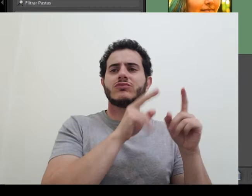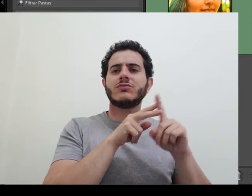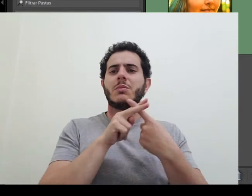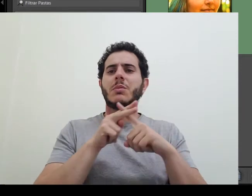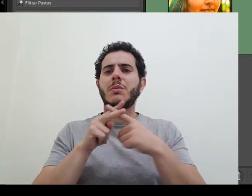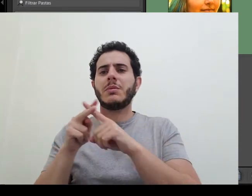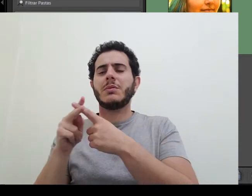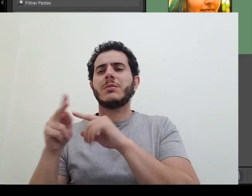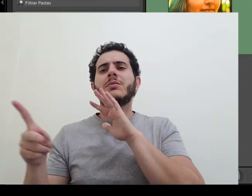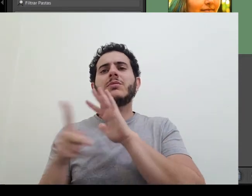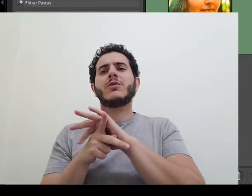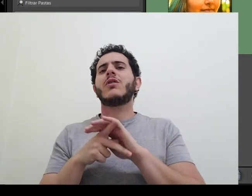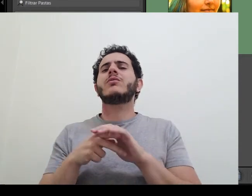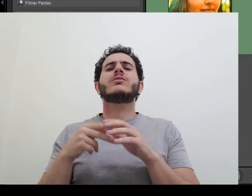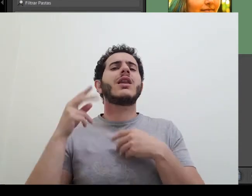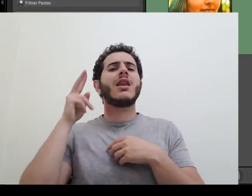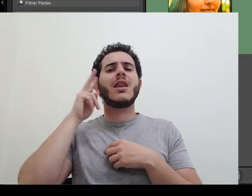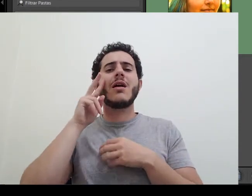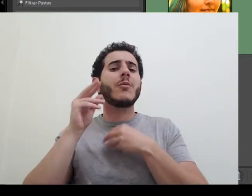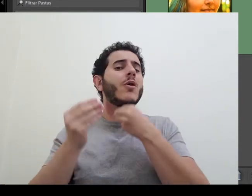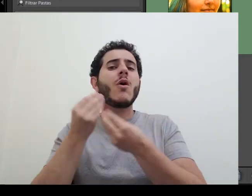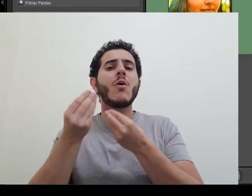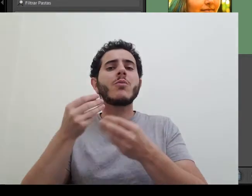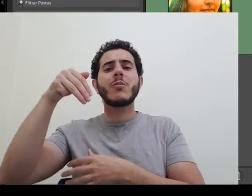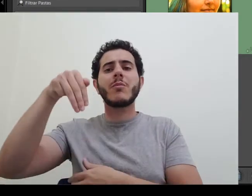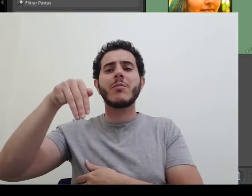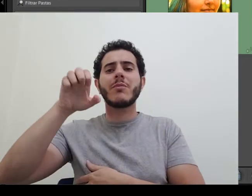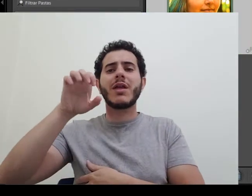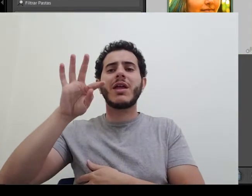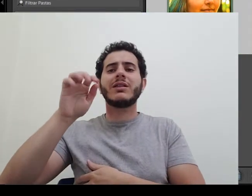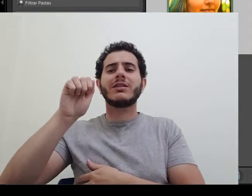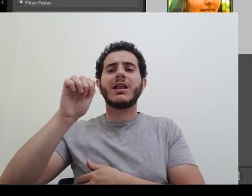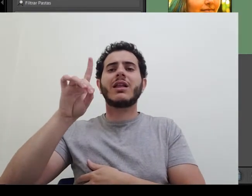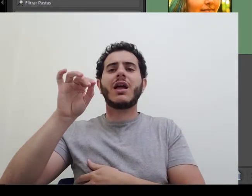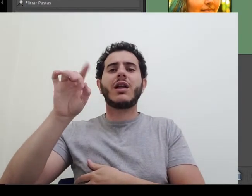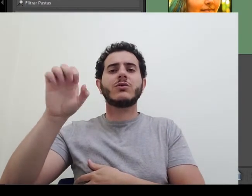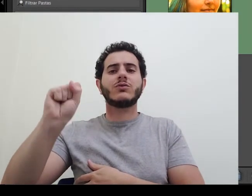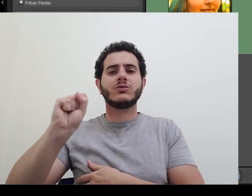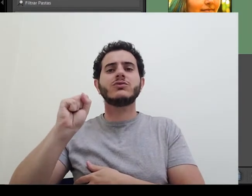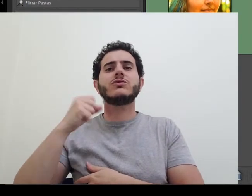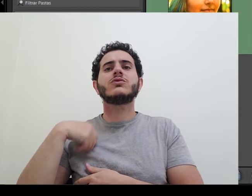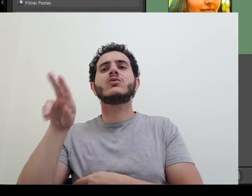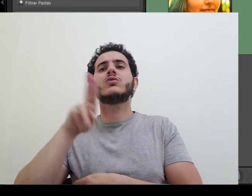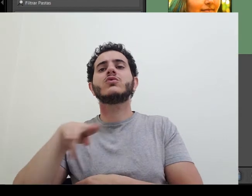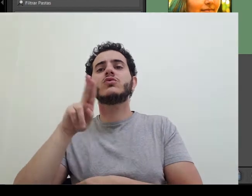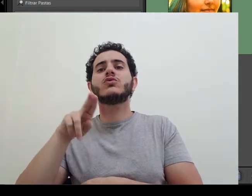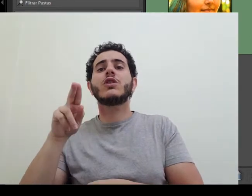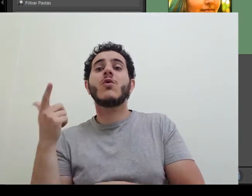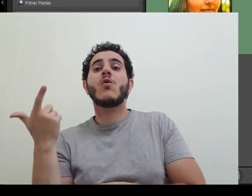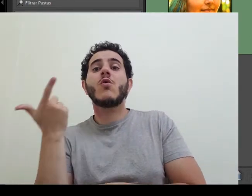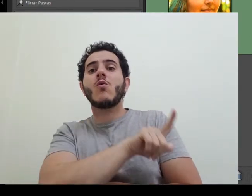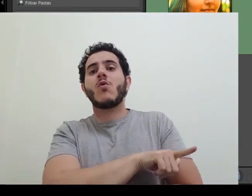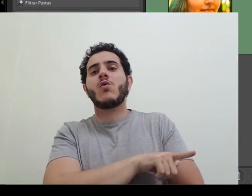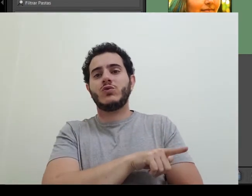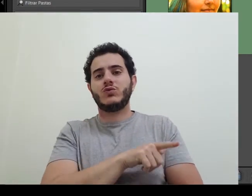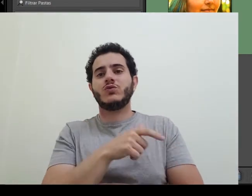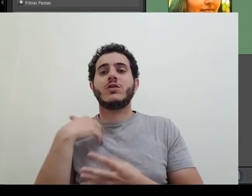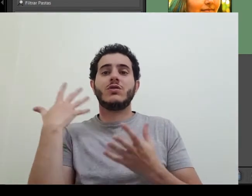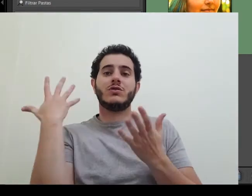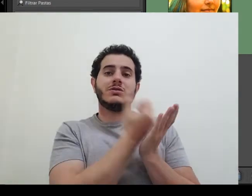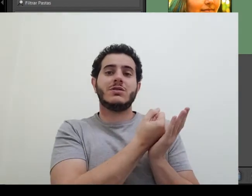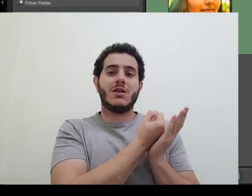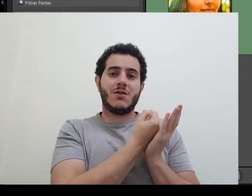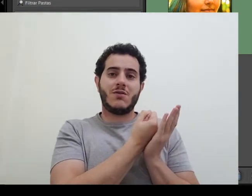inclusive também já veio com os metadados. Com o que são os metadados? São essas etiquetas coloridas aqui, que foram etiquetas que eu usei em outro catálogo.